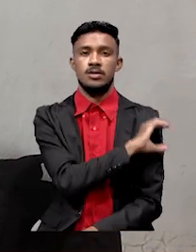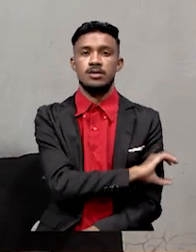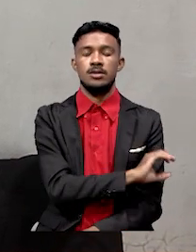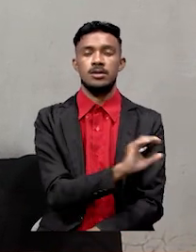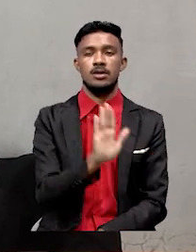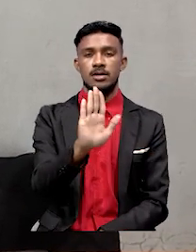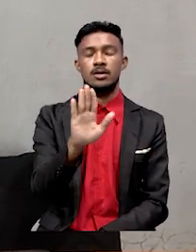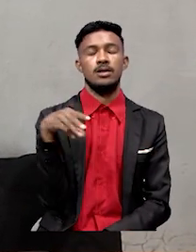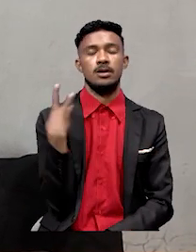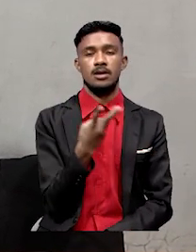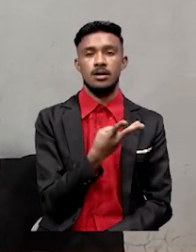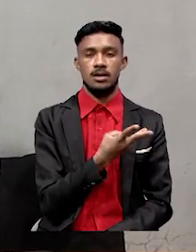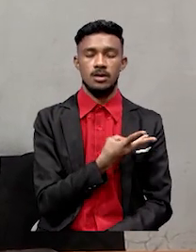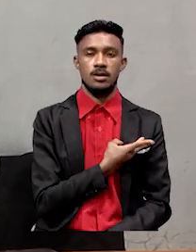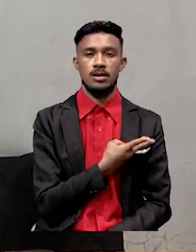ya medida